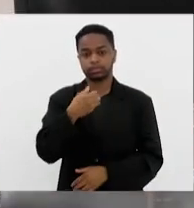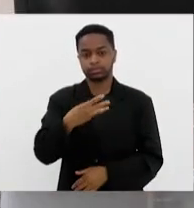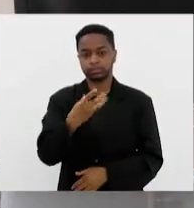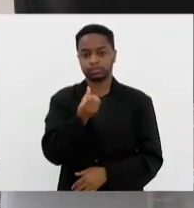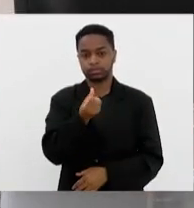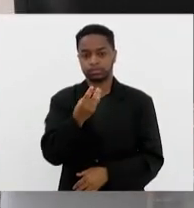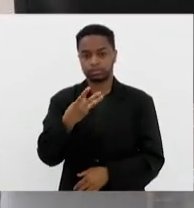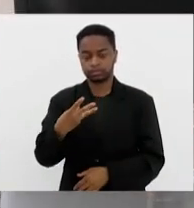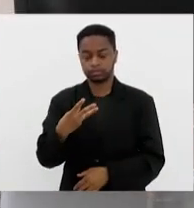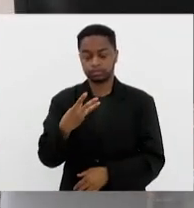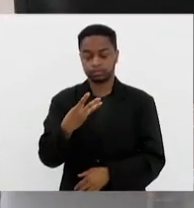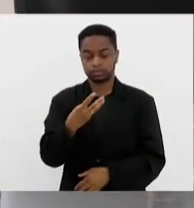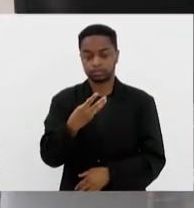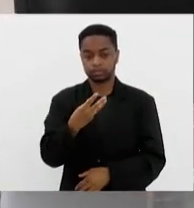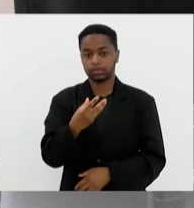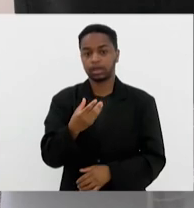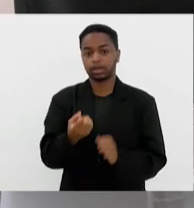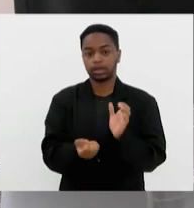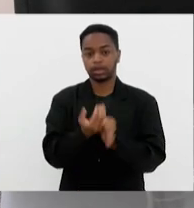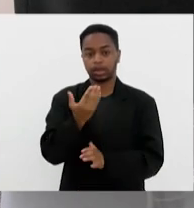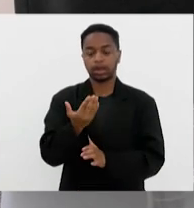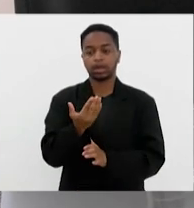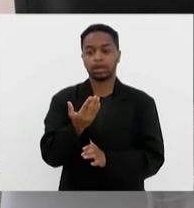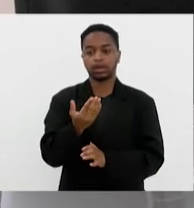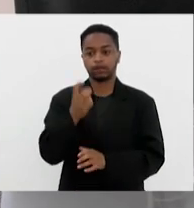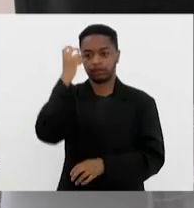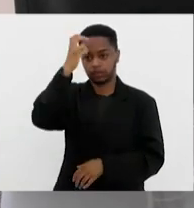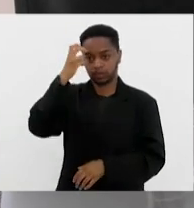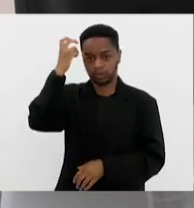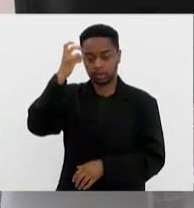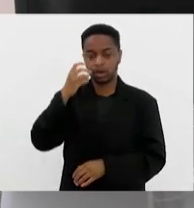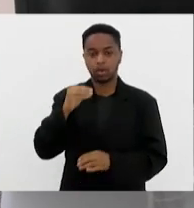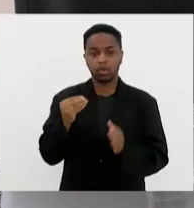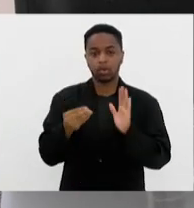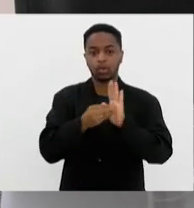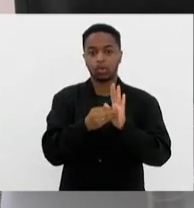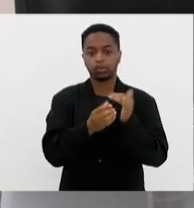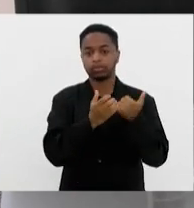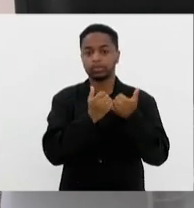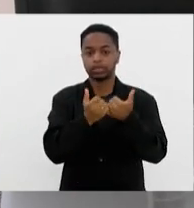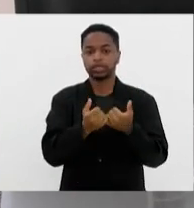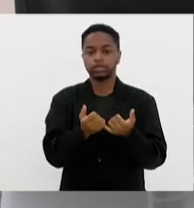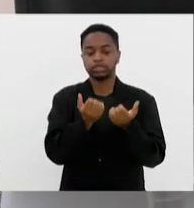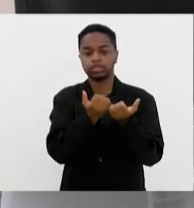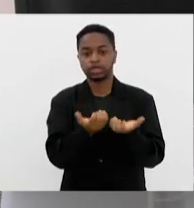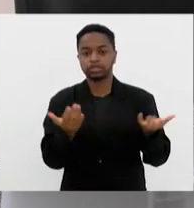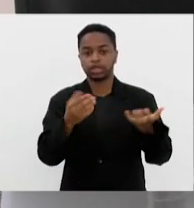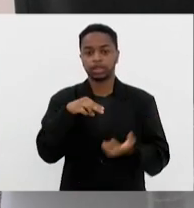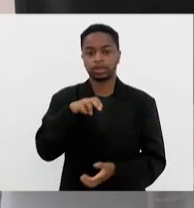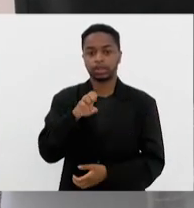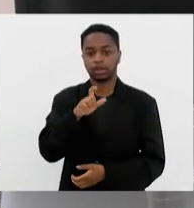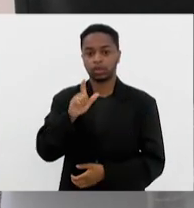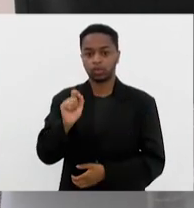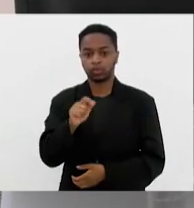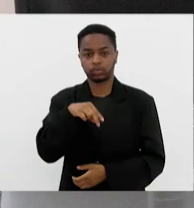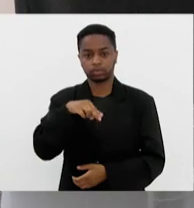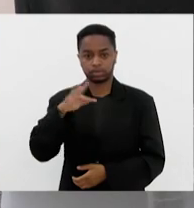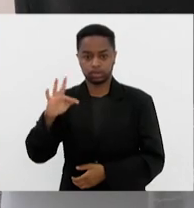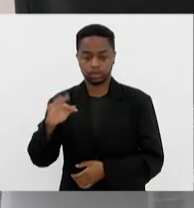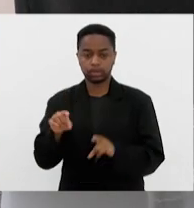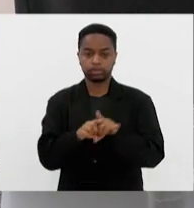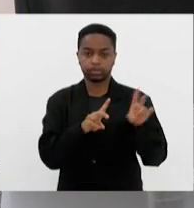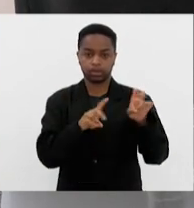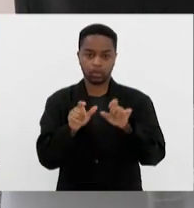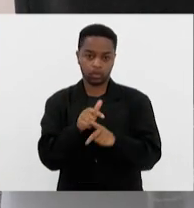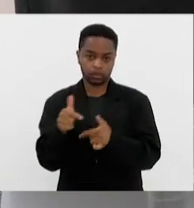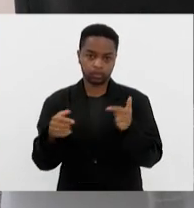deputada Verônica Lima, que declara como patrimônio cultural, material e turístico do Estado do Rio de Janeiro o Jardim do Nego, em Nova Friburgo, e da outras providências. O parecer do deputado